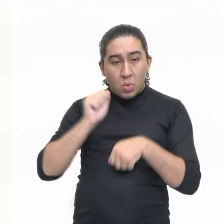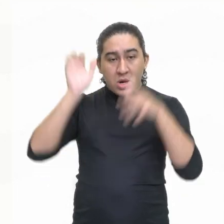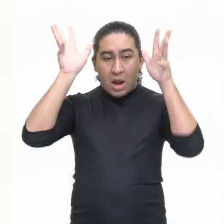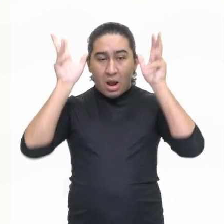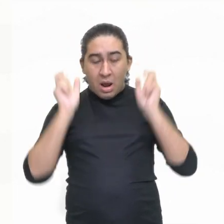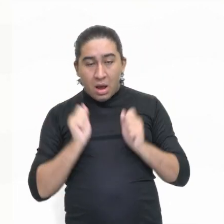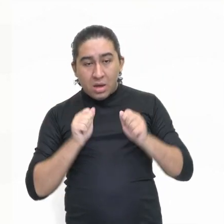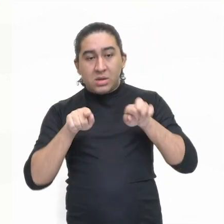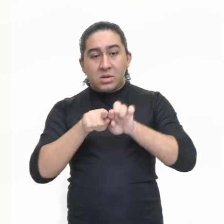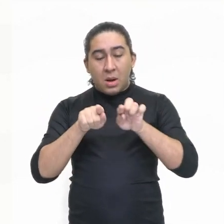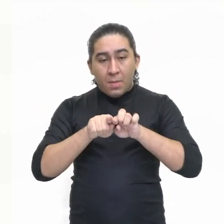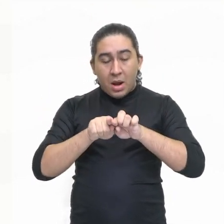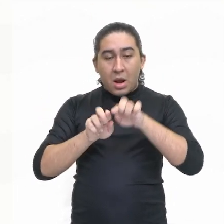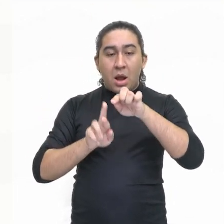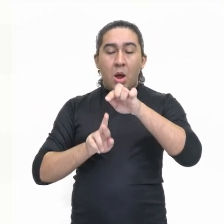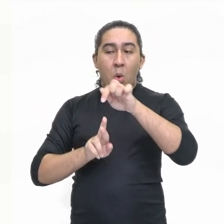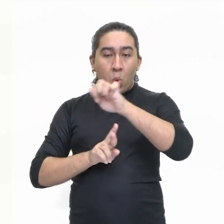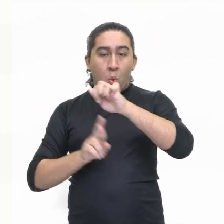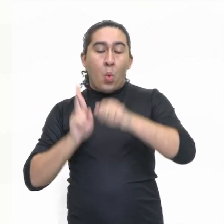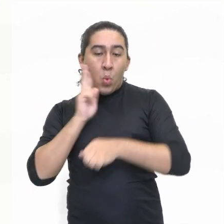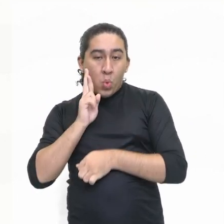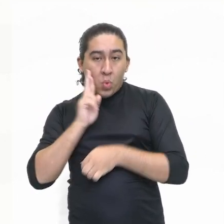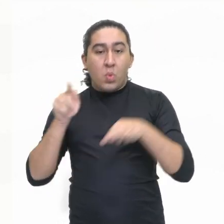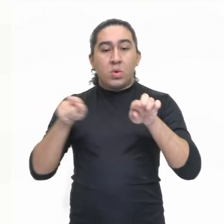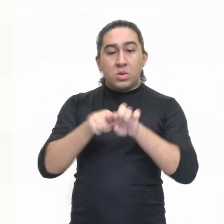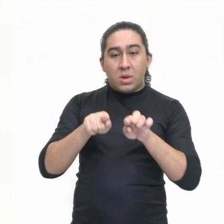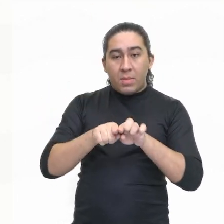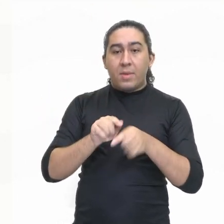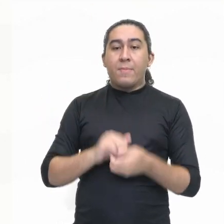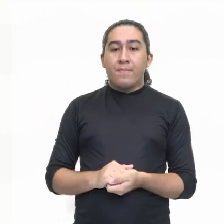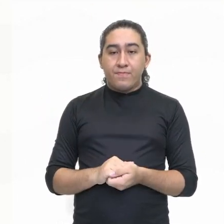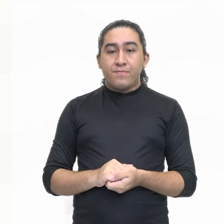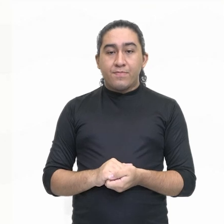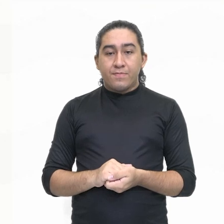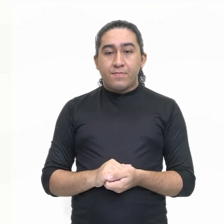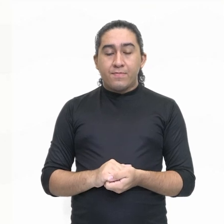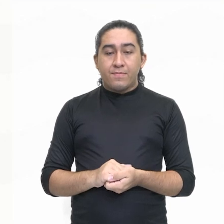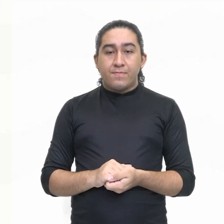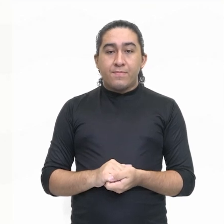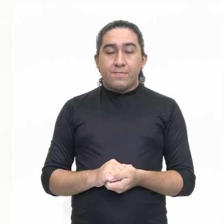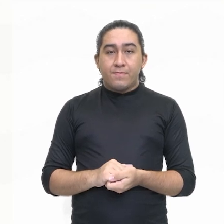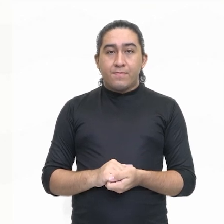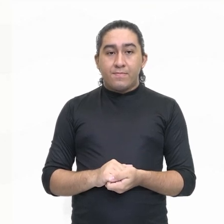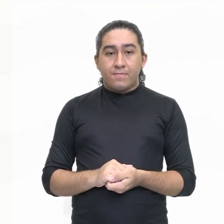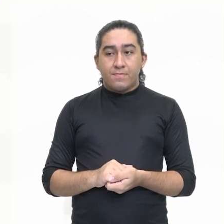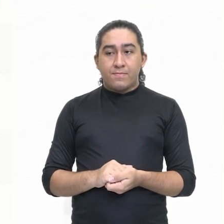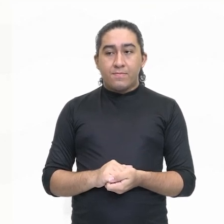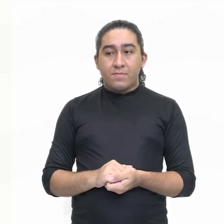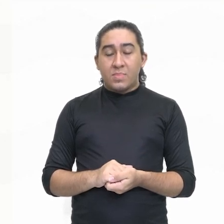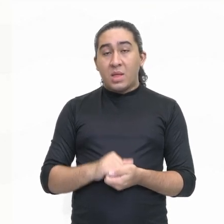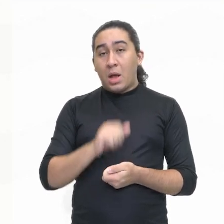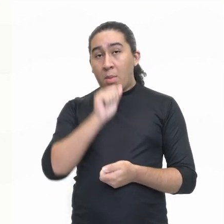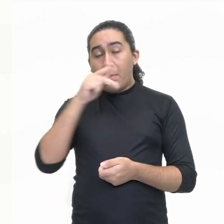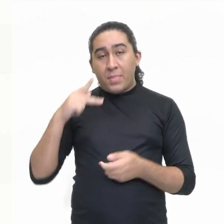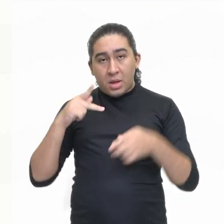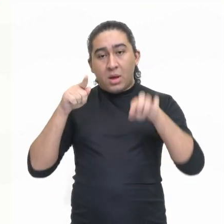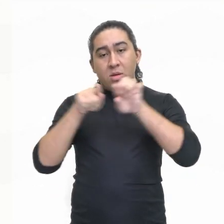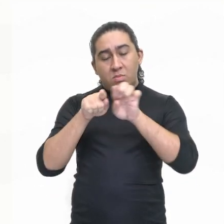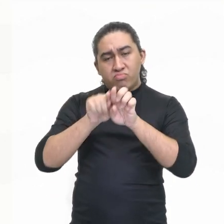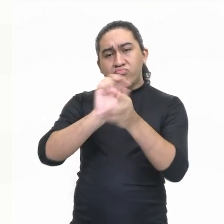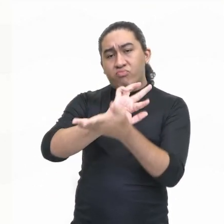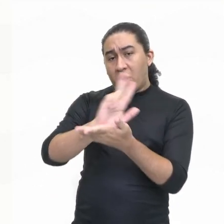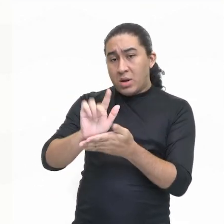Grosso, Tocantins, Maranhão, Pará e Amapá. Ele é importante, vale frisar, importante